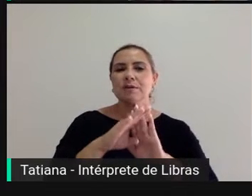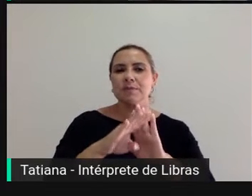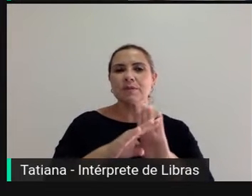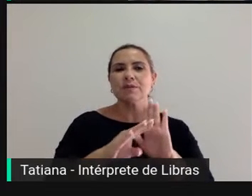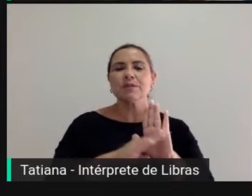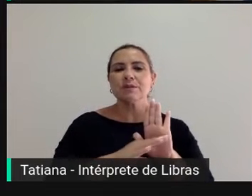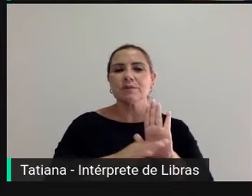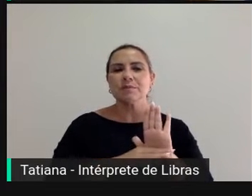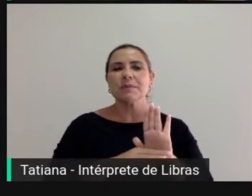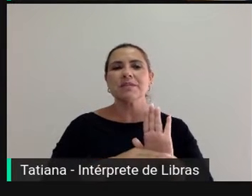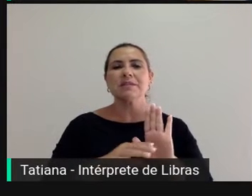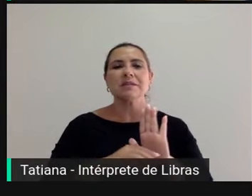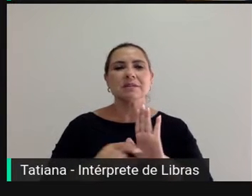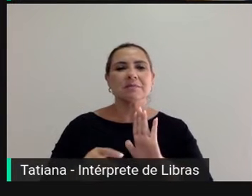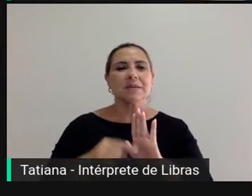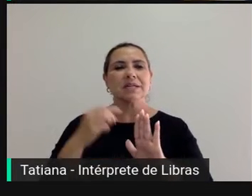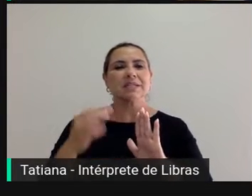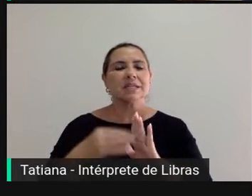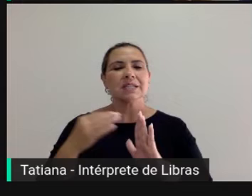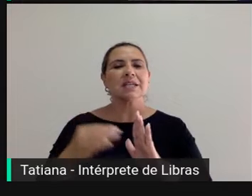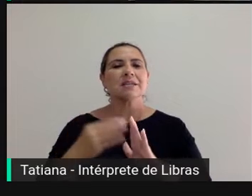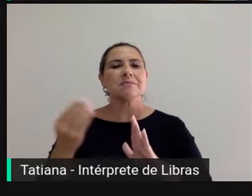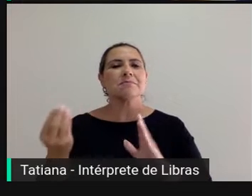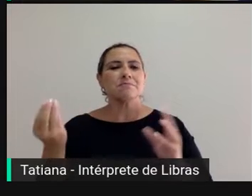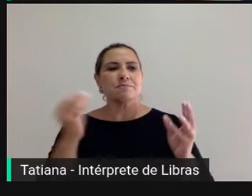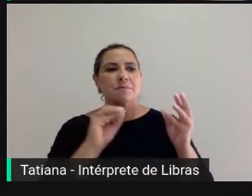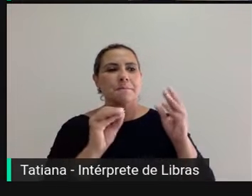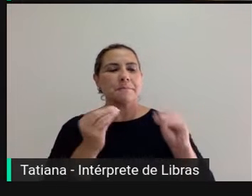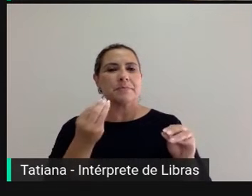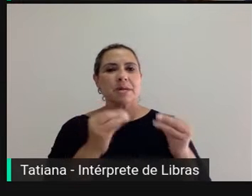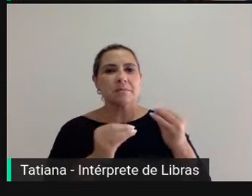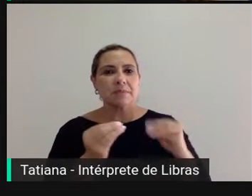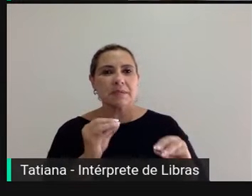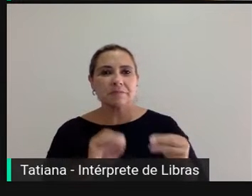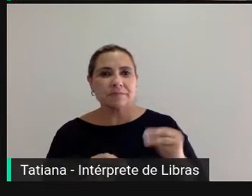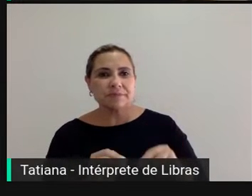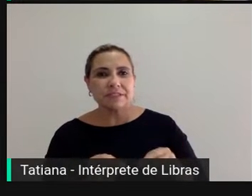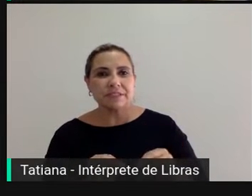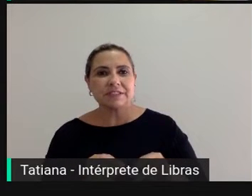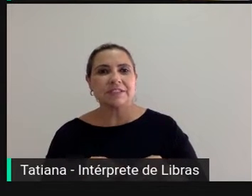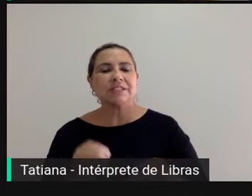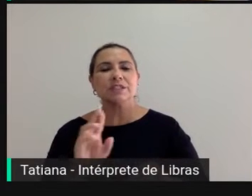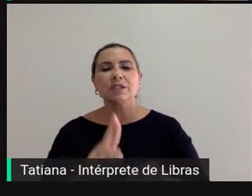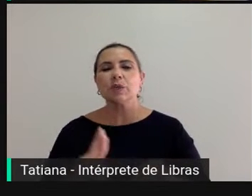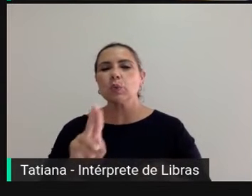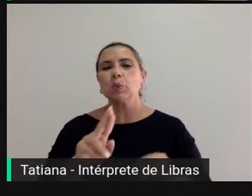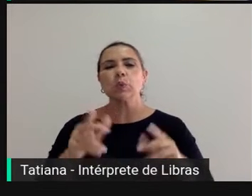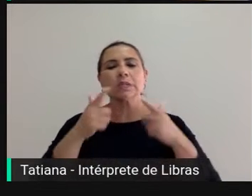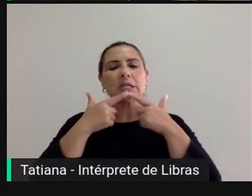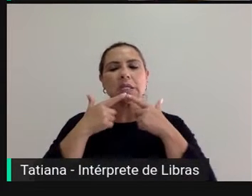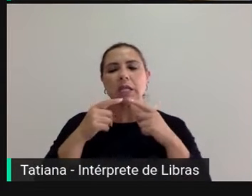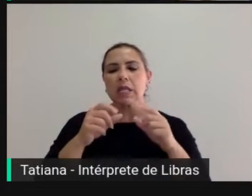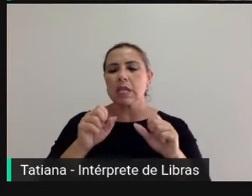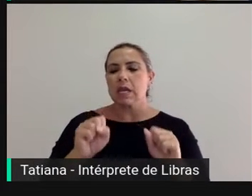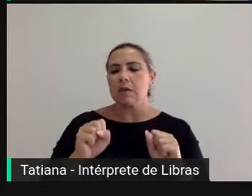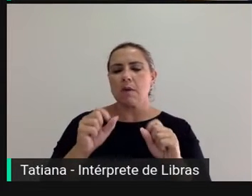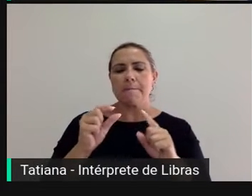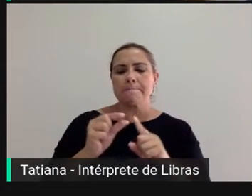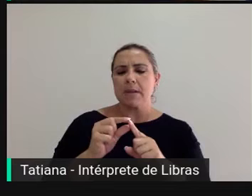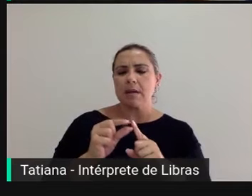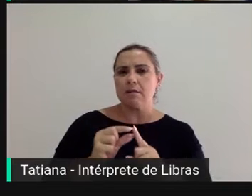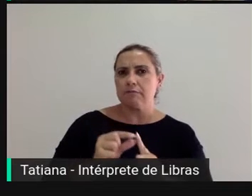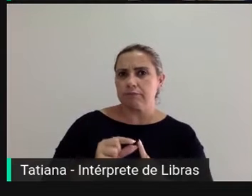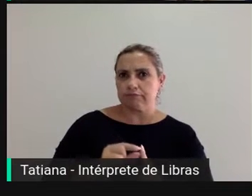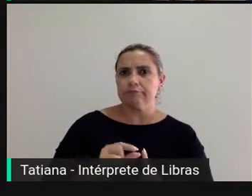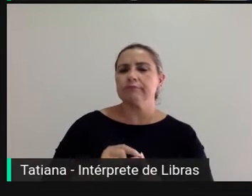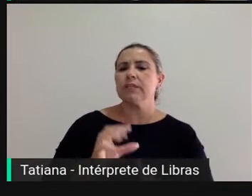mulheres, inúmeras postagens referenciando mulheres. Elas usam todo o linguajar feminista, assim, né, dentro do que a